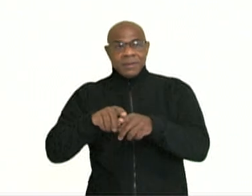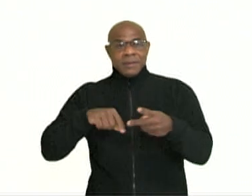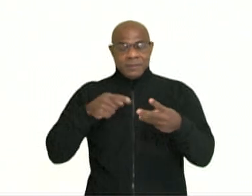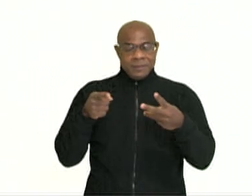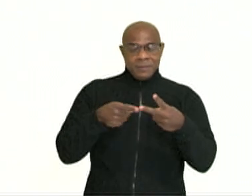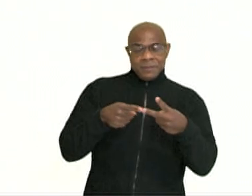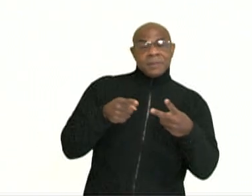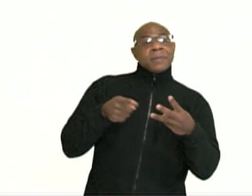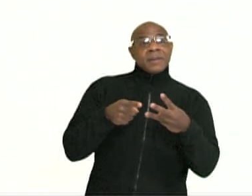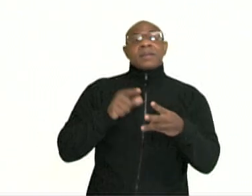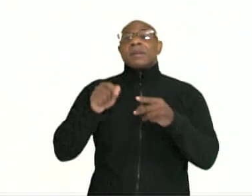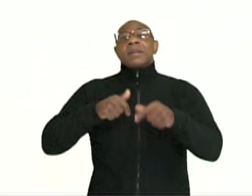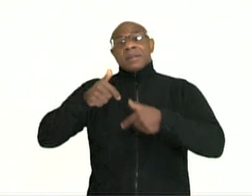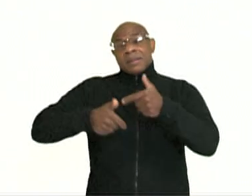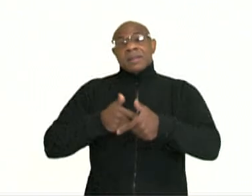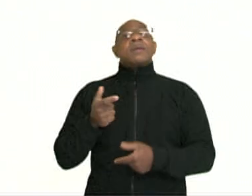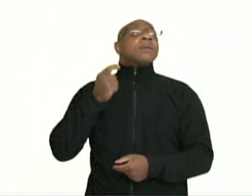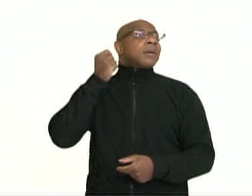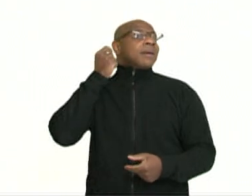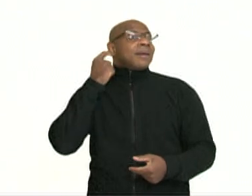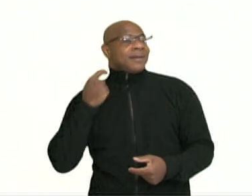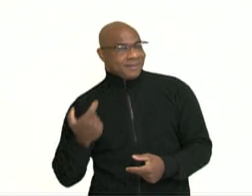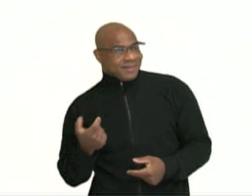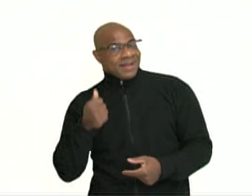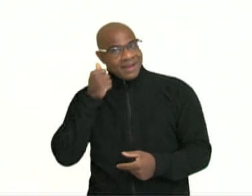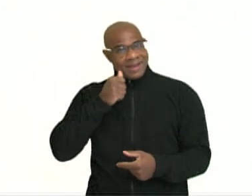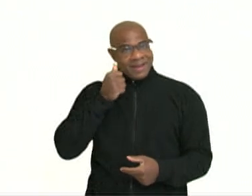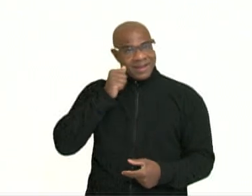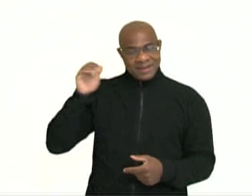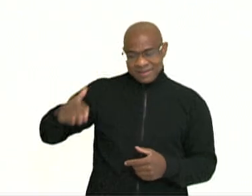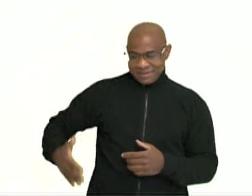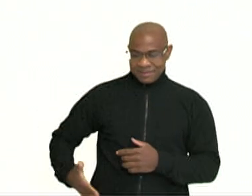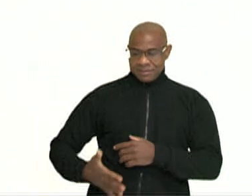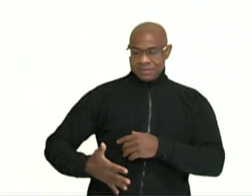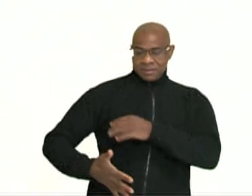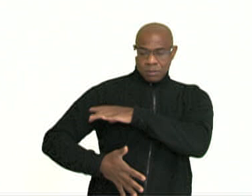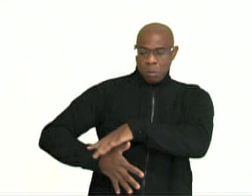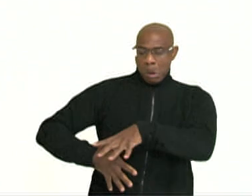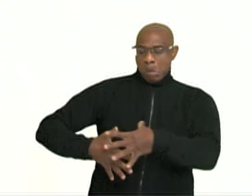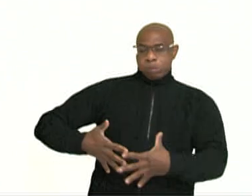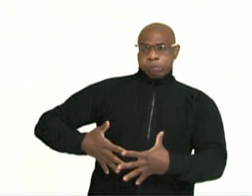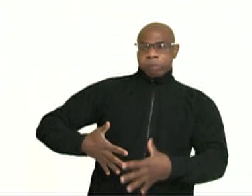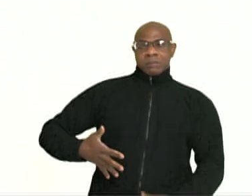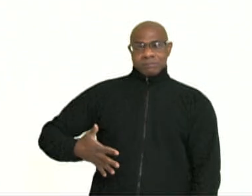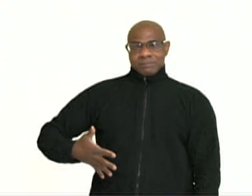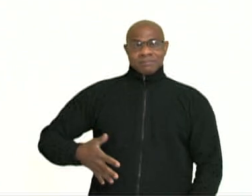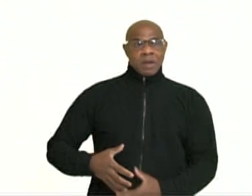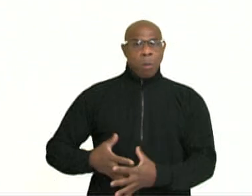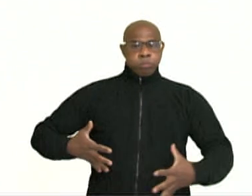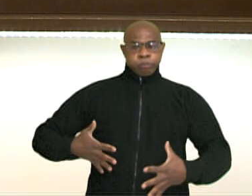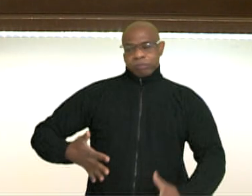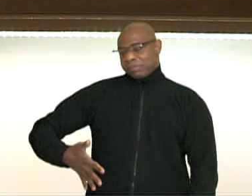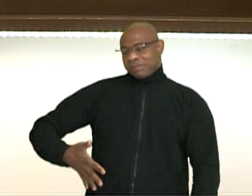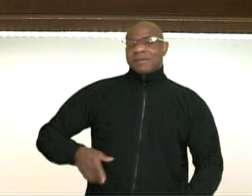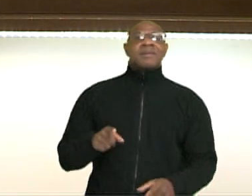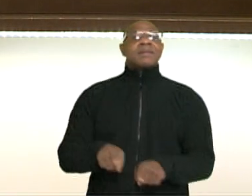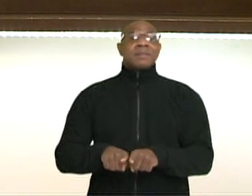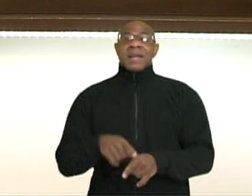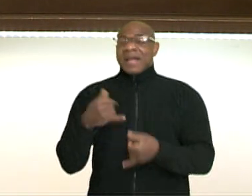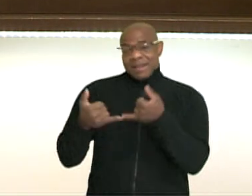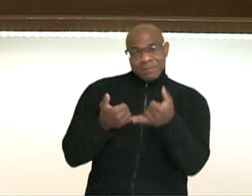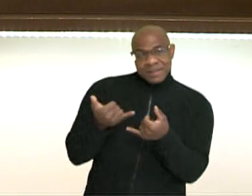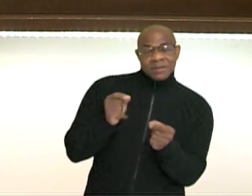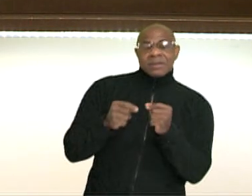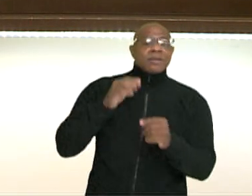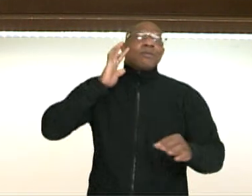E também a obra da Tarsila do Amaral, né, o Abaporu, símbolo do modernismo brasileiro, né, que brinca com o